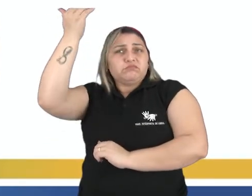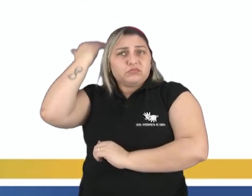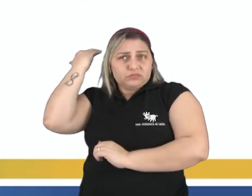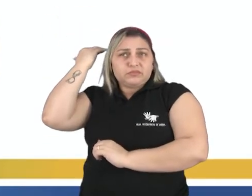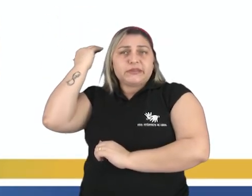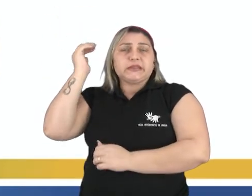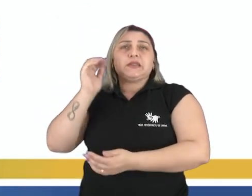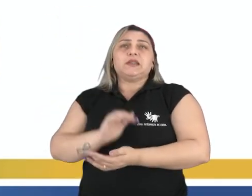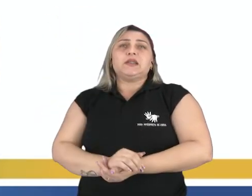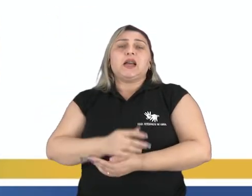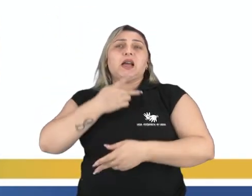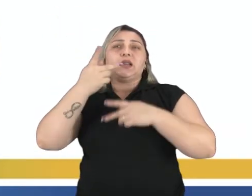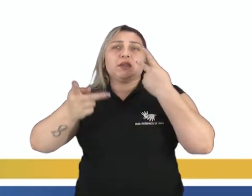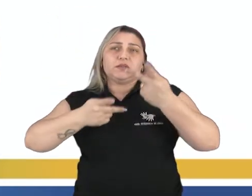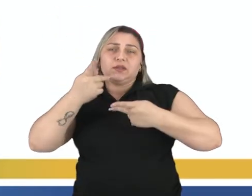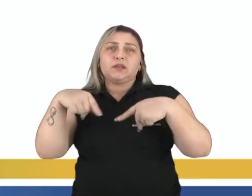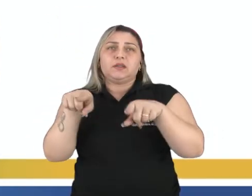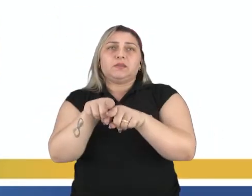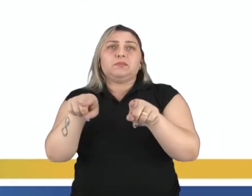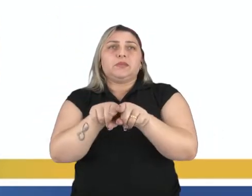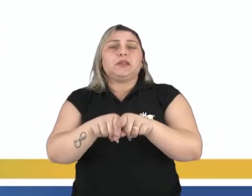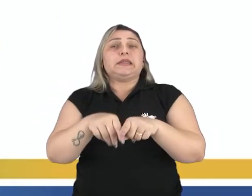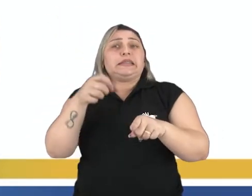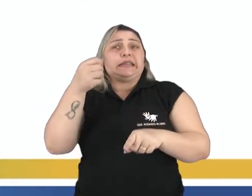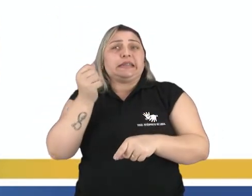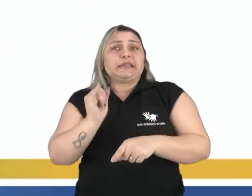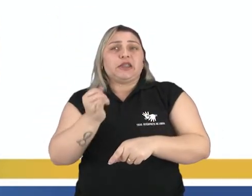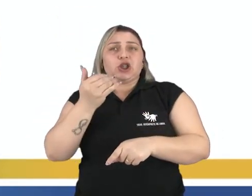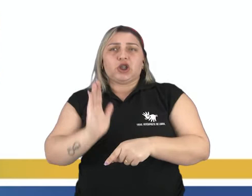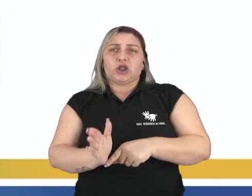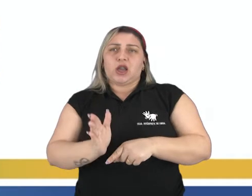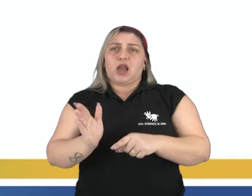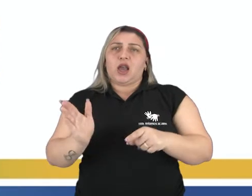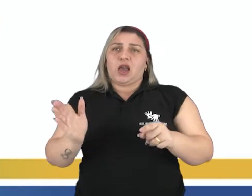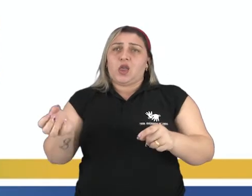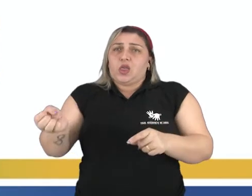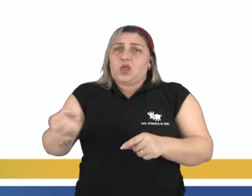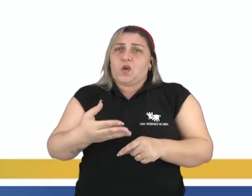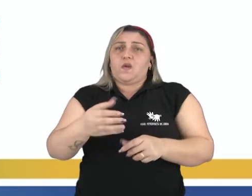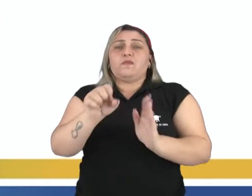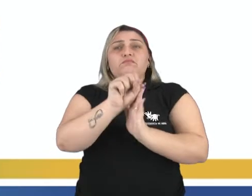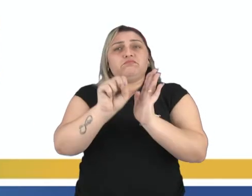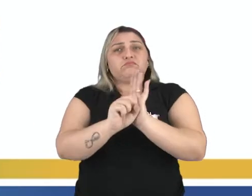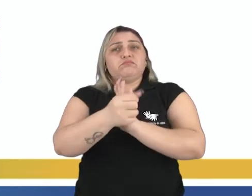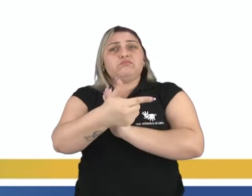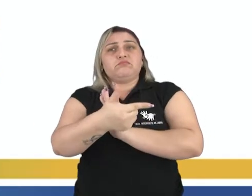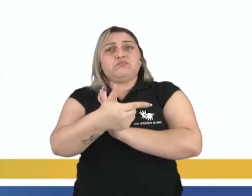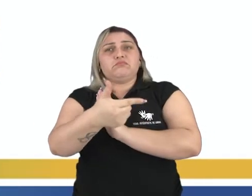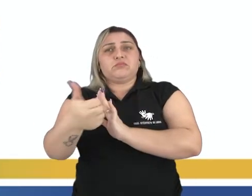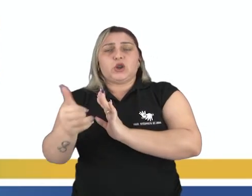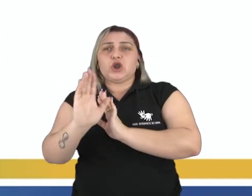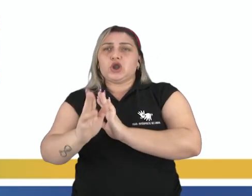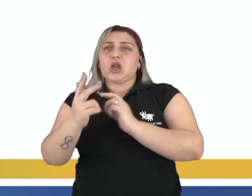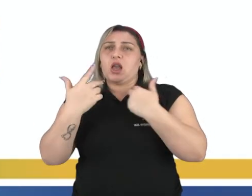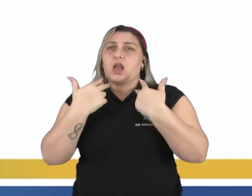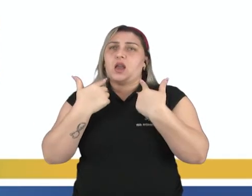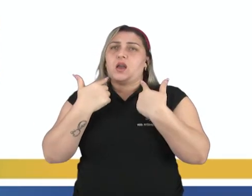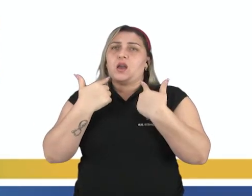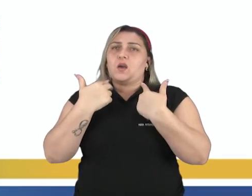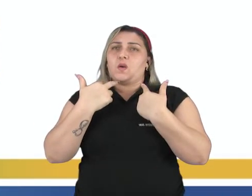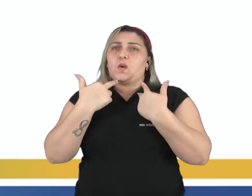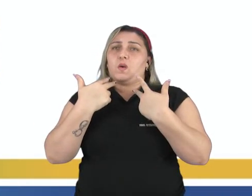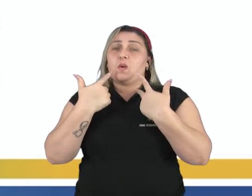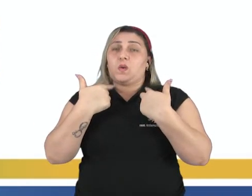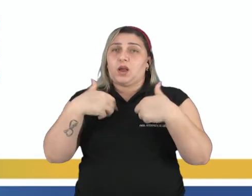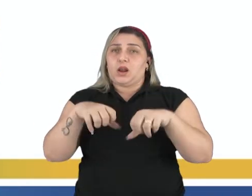época as falas para aquela época se já for agora né no século 21 já é uma linguagem mais próxima